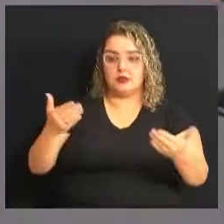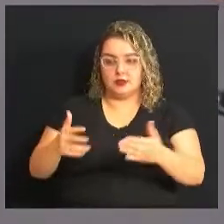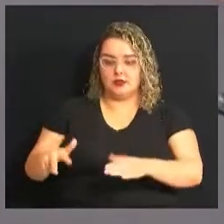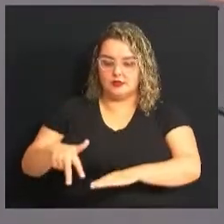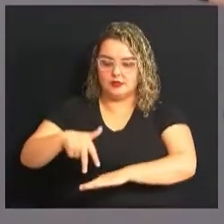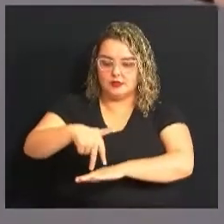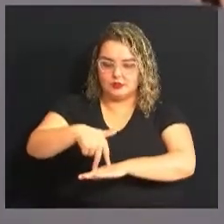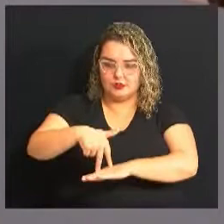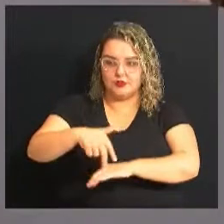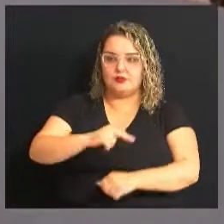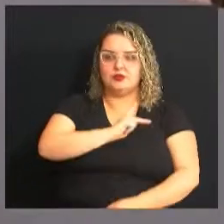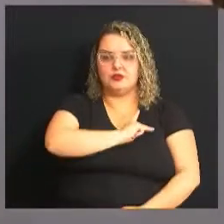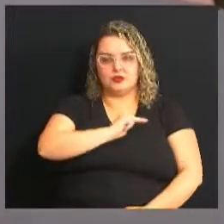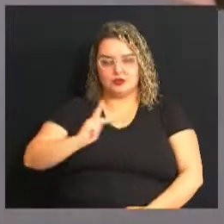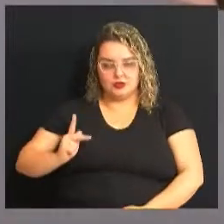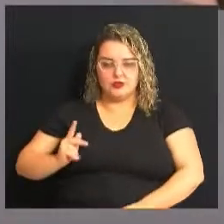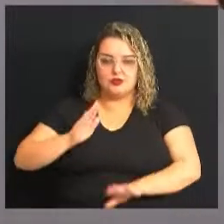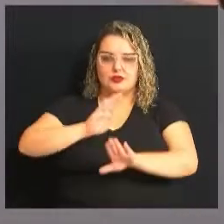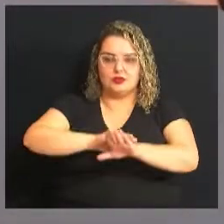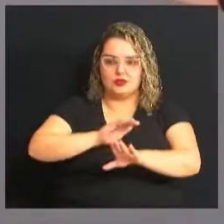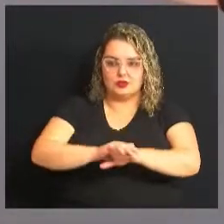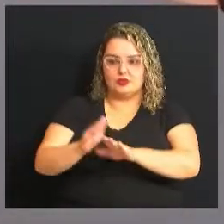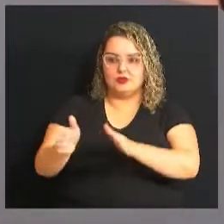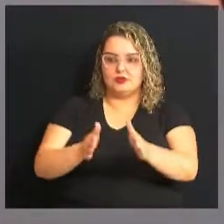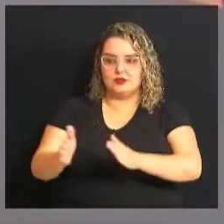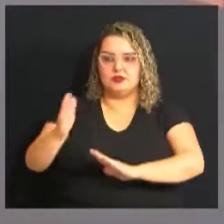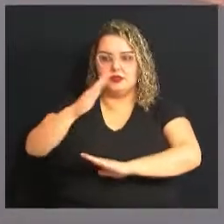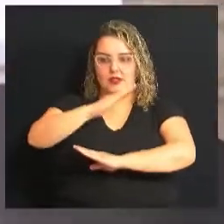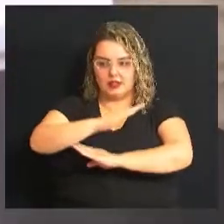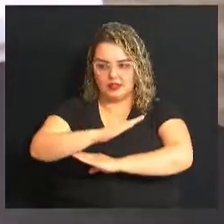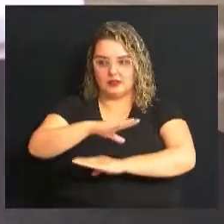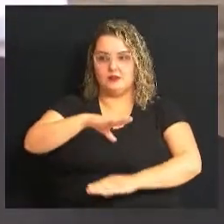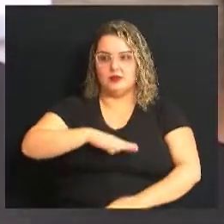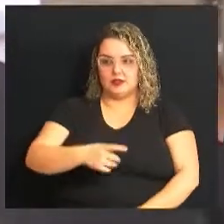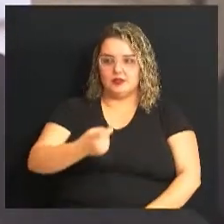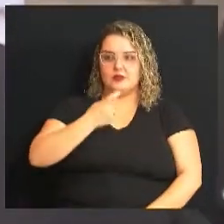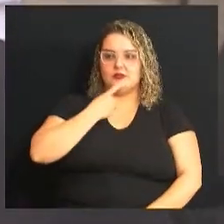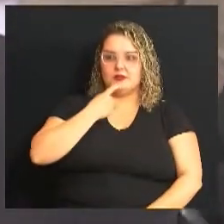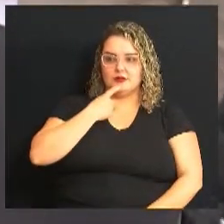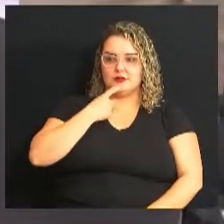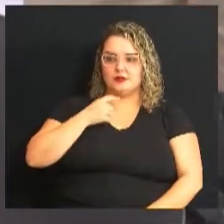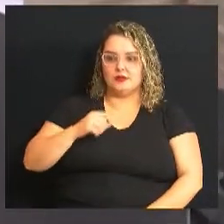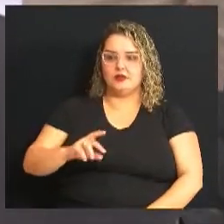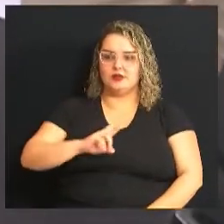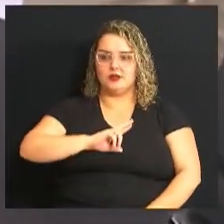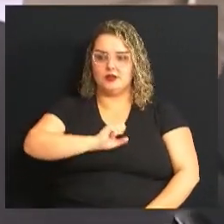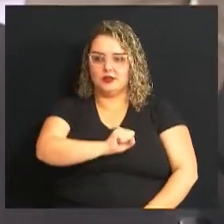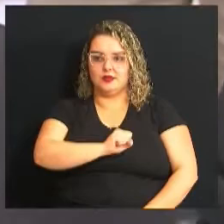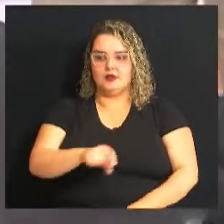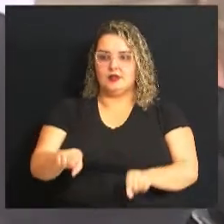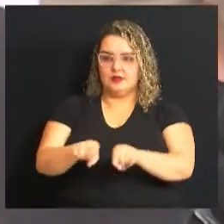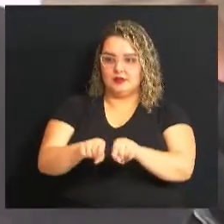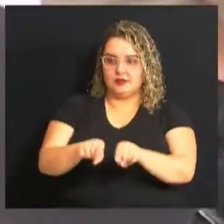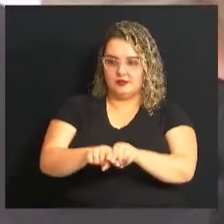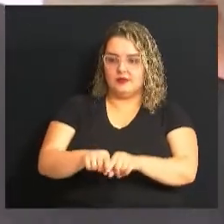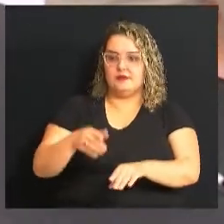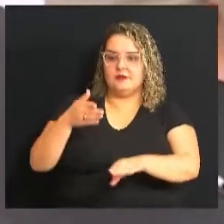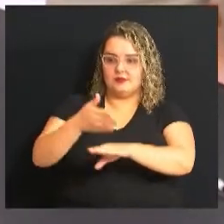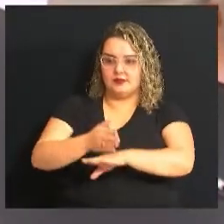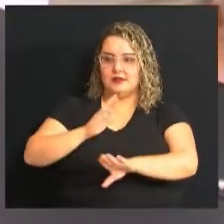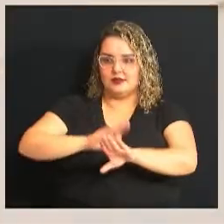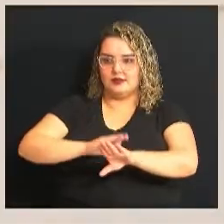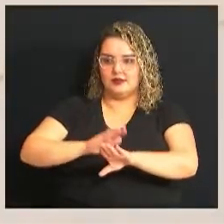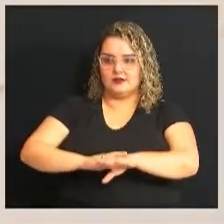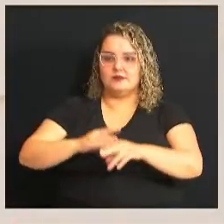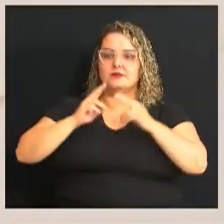cargo de presidente em exercício da Câmara de Campinas. Luiz Rossini também participou do ato como